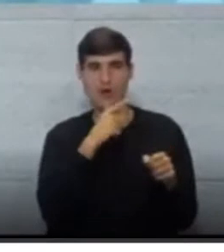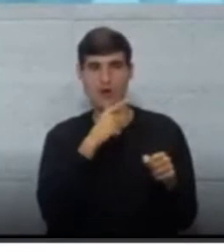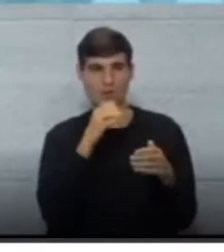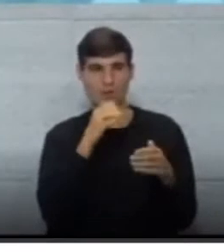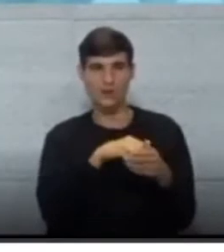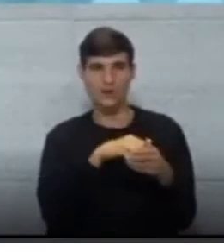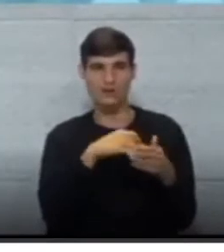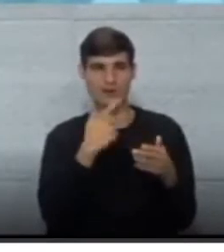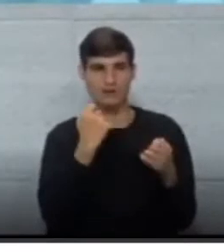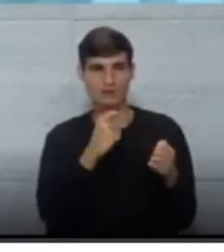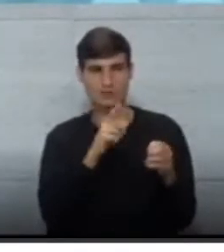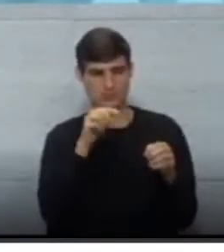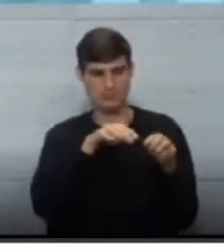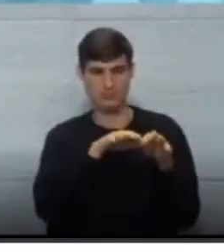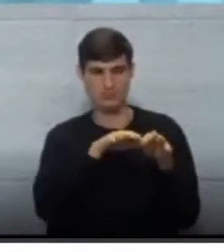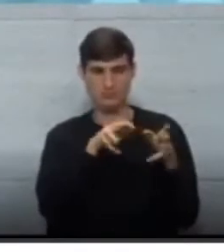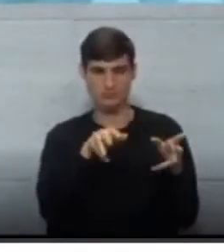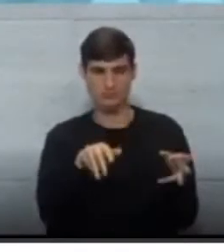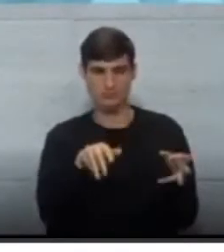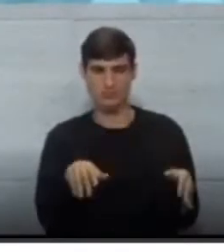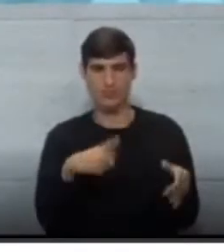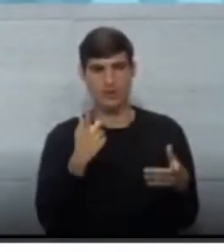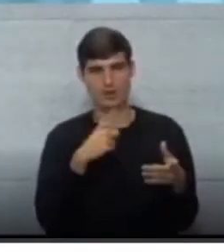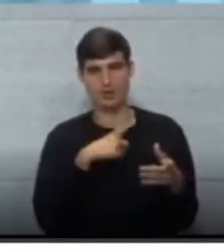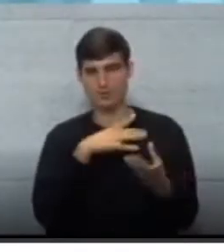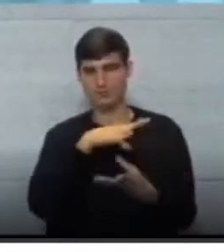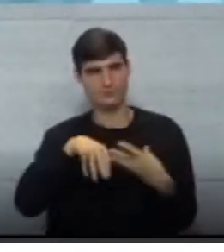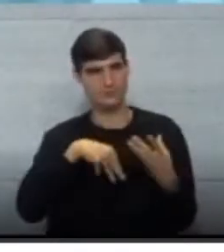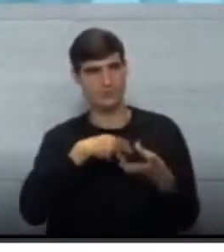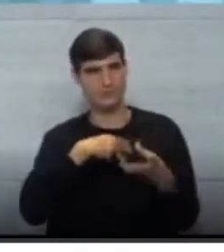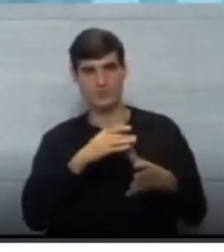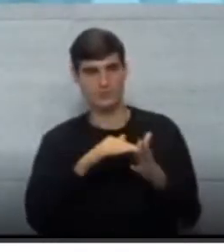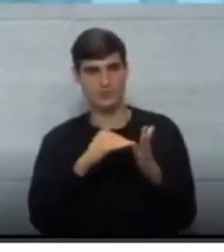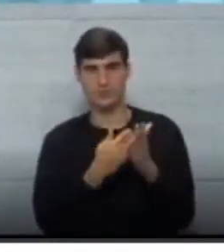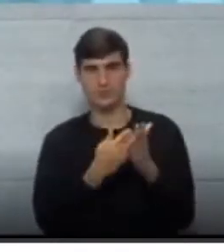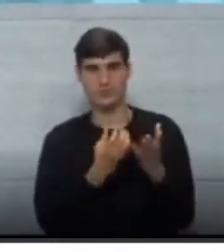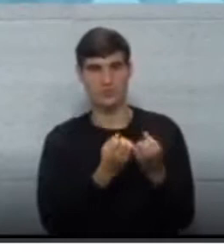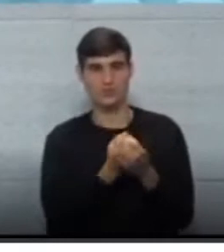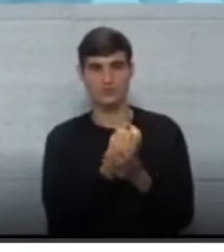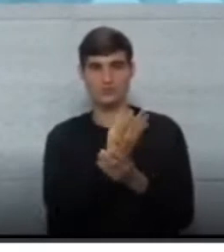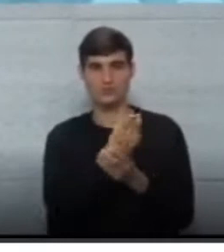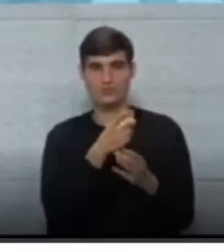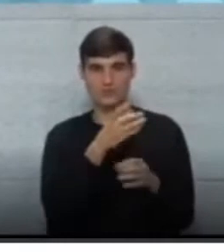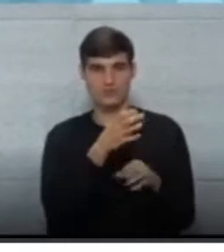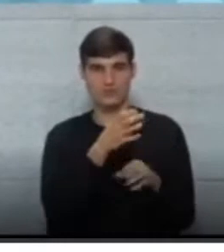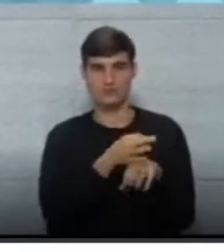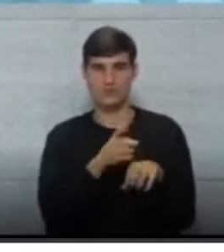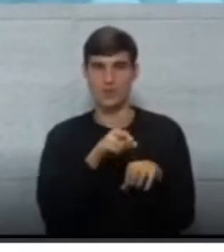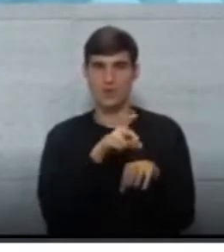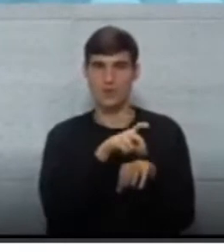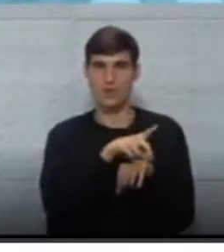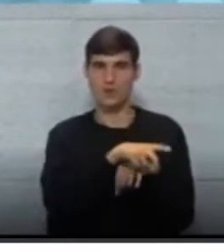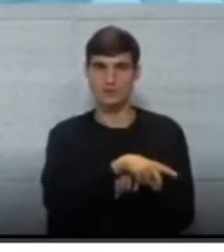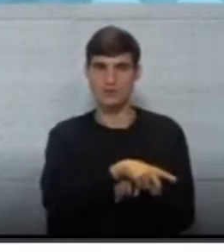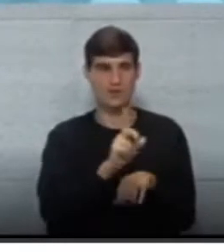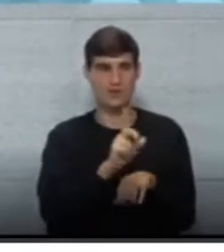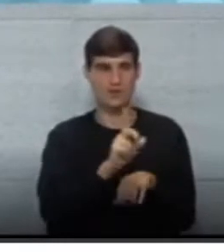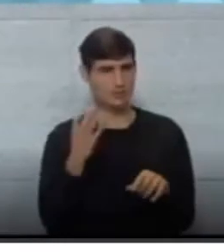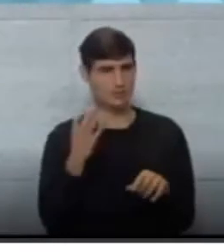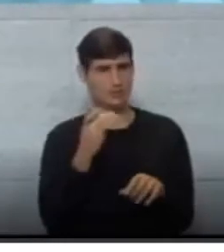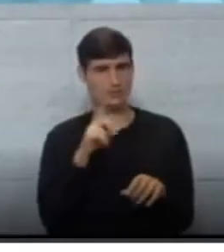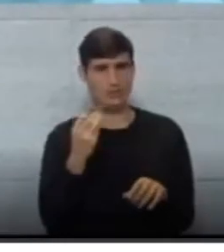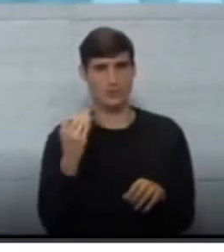e essa água respingar sobre o meio de cultura e ali distorcer todo o crescimento dos micro-organismos. Então é fundamental que seja feito esse